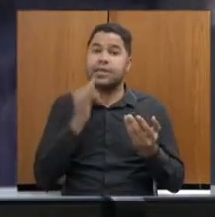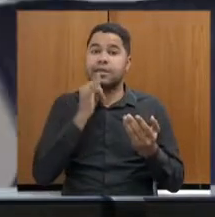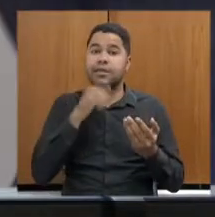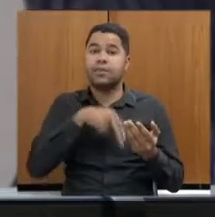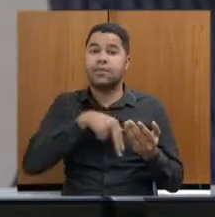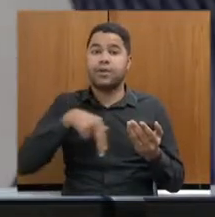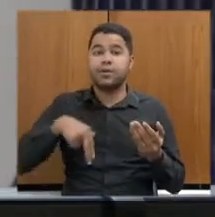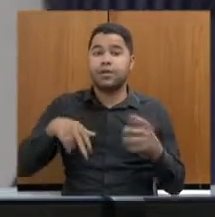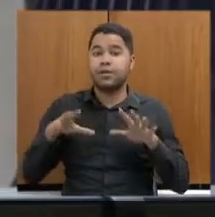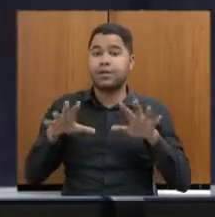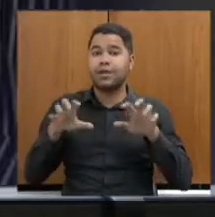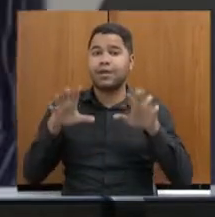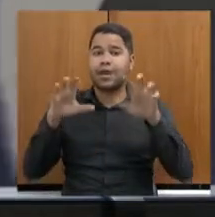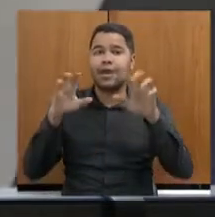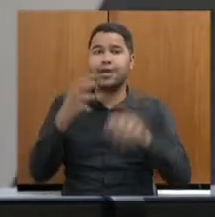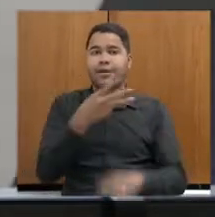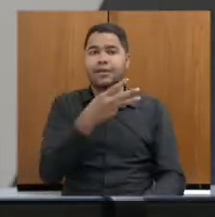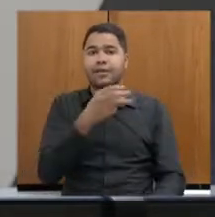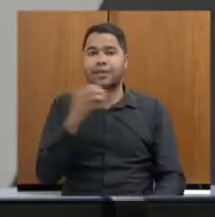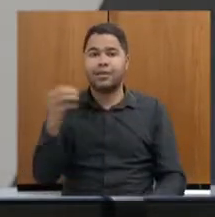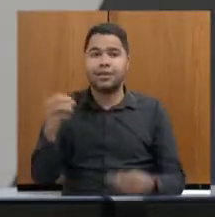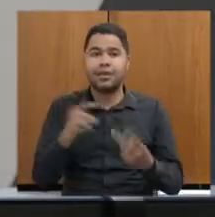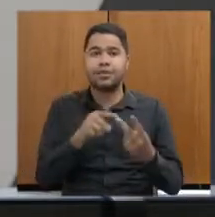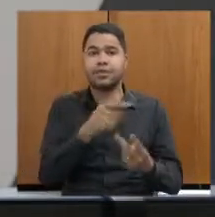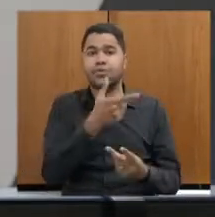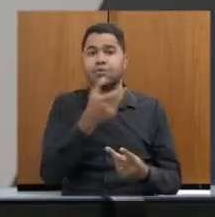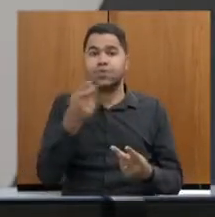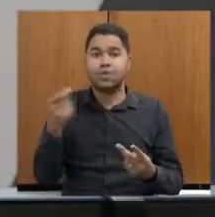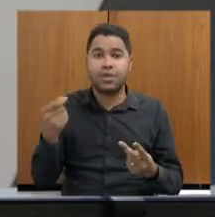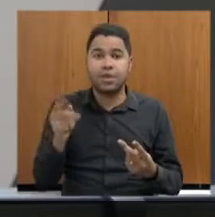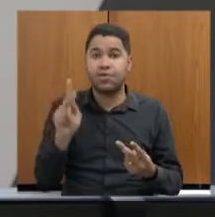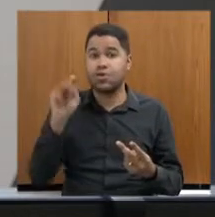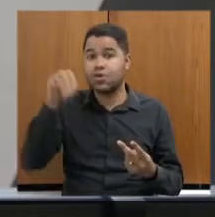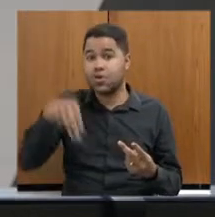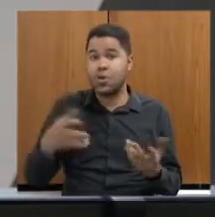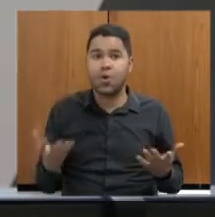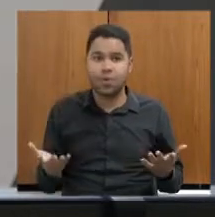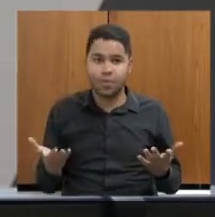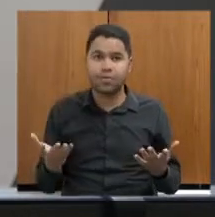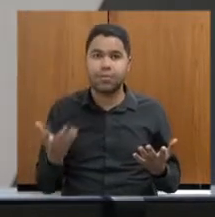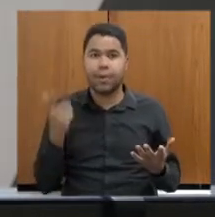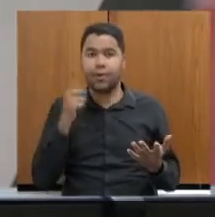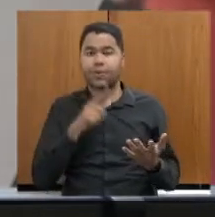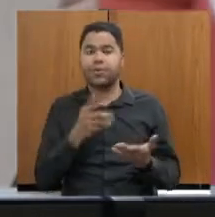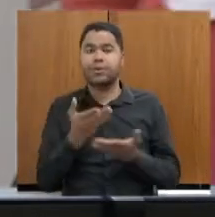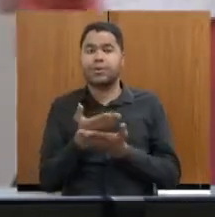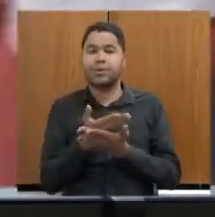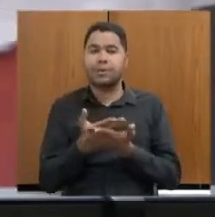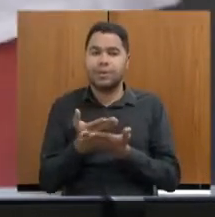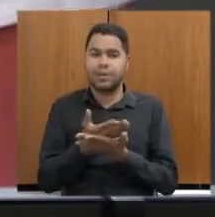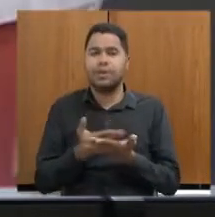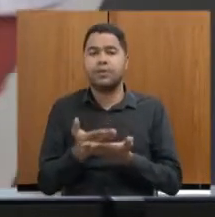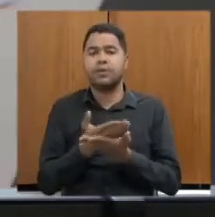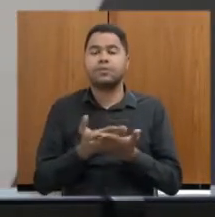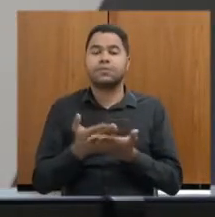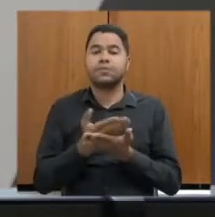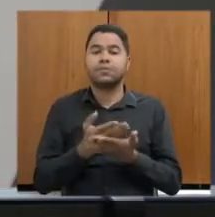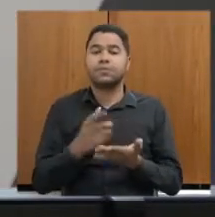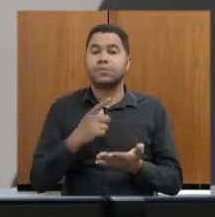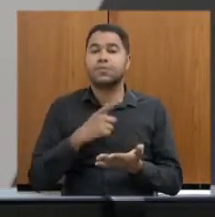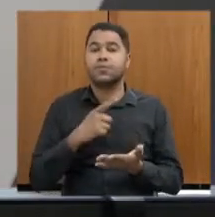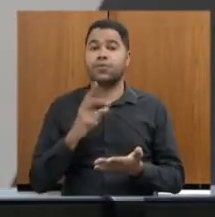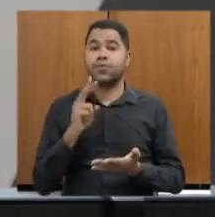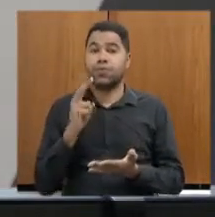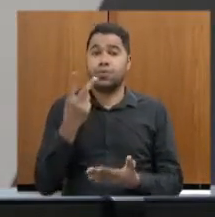até que andar 300 200 km ao paciente renal por tratamento nós tivemos Presidente Carlos